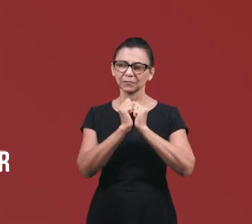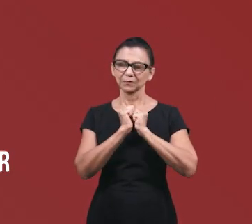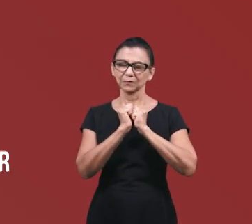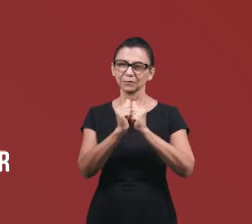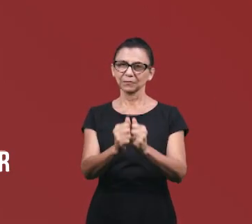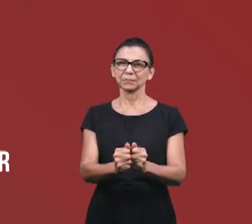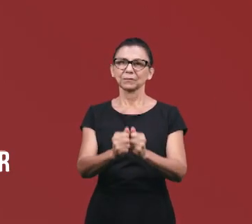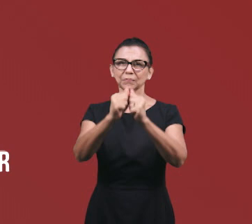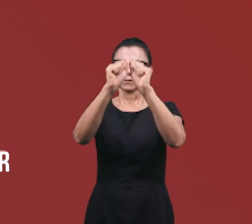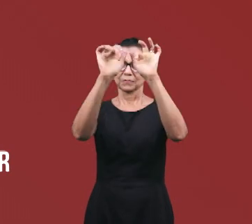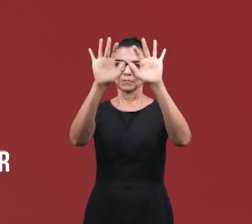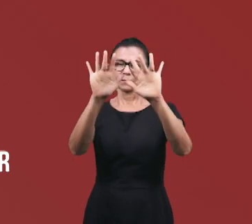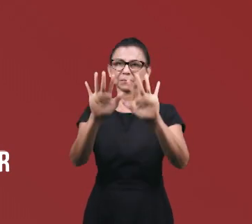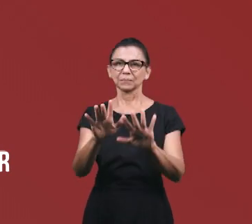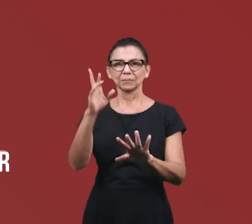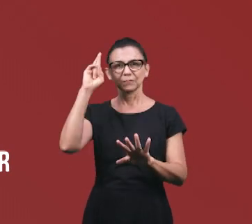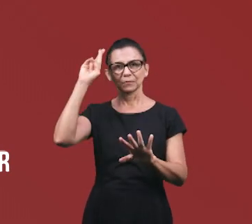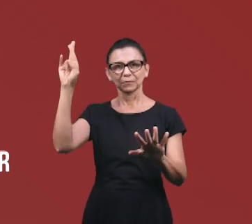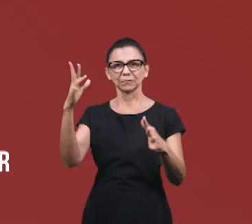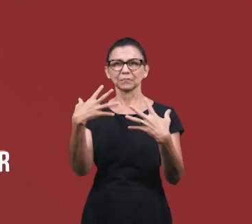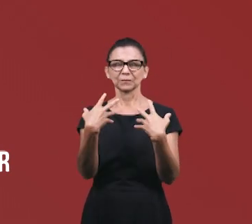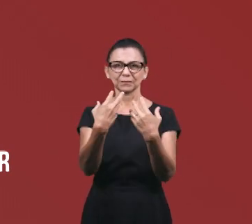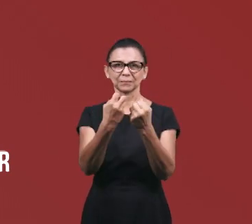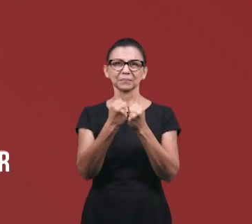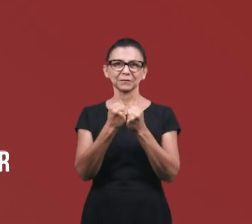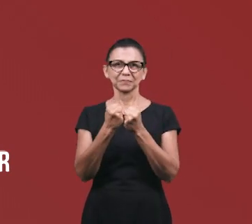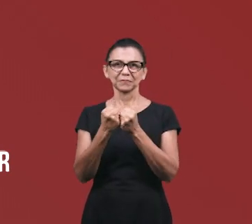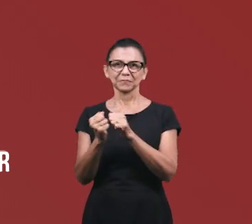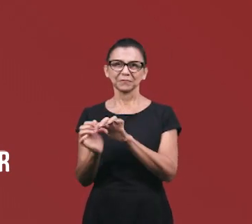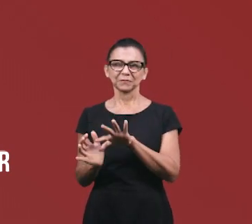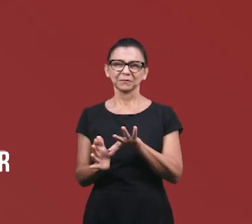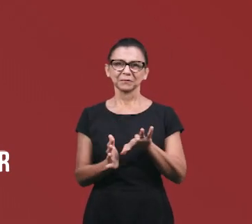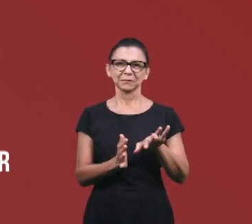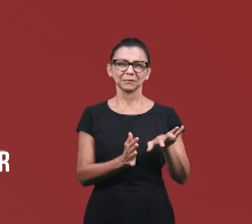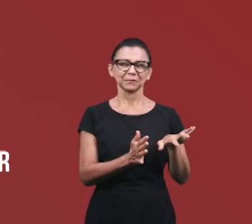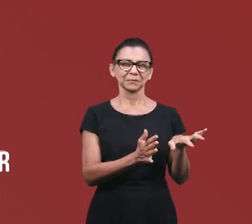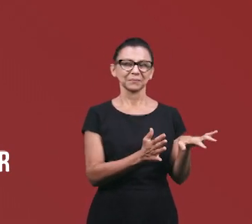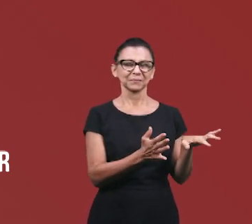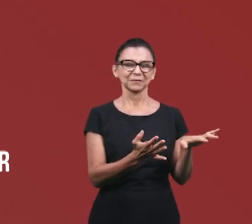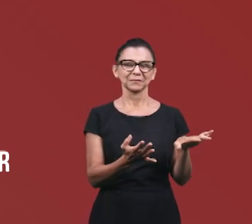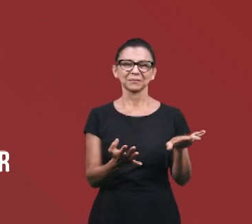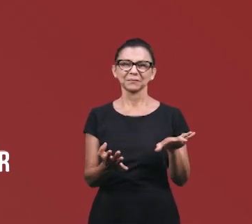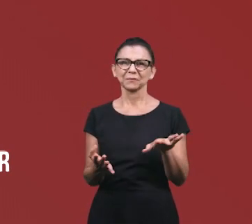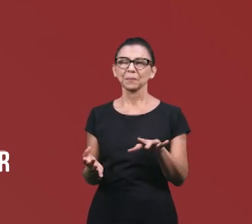está orando. E juntos receberemos uma grande bênção do Senhor.